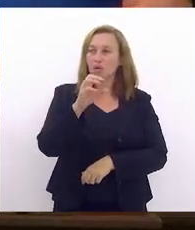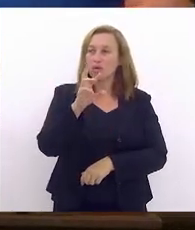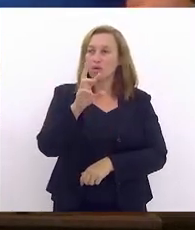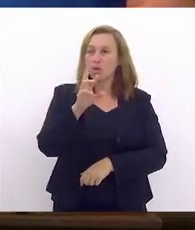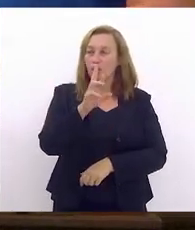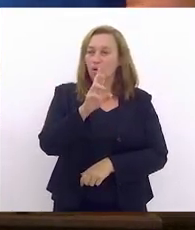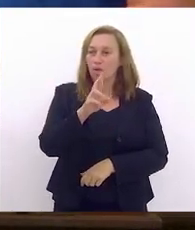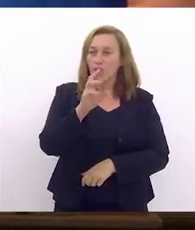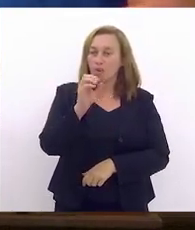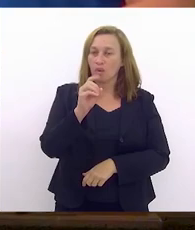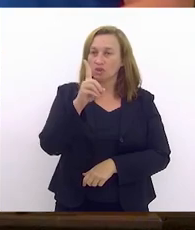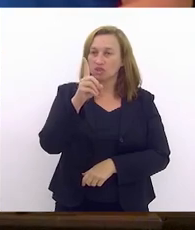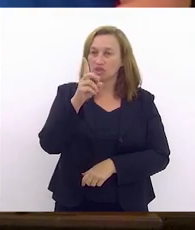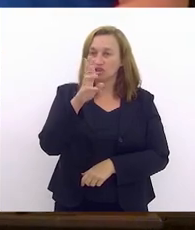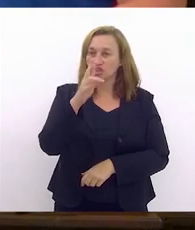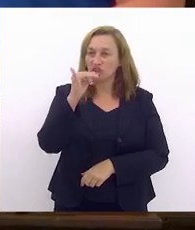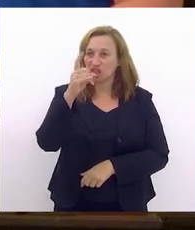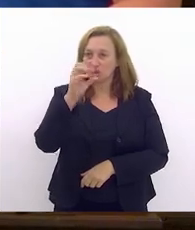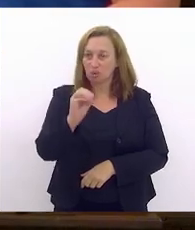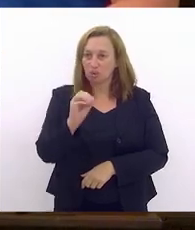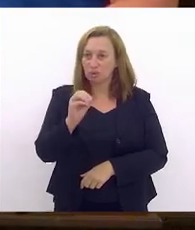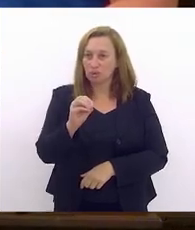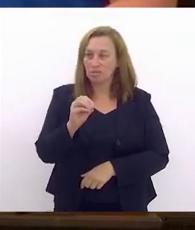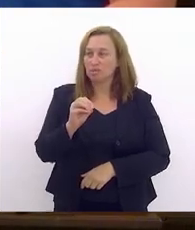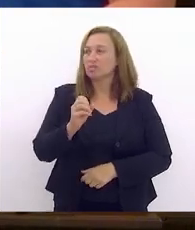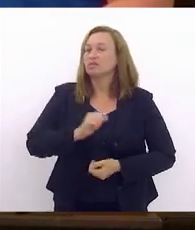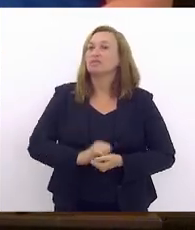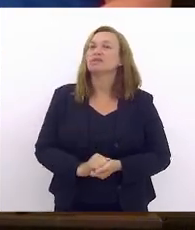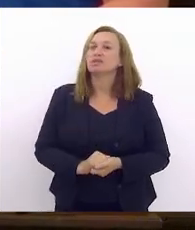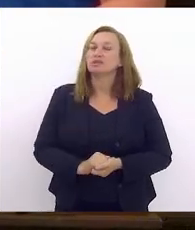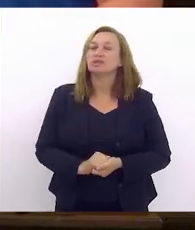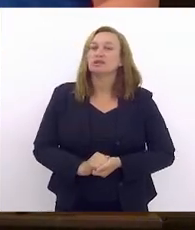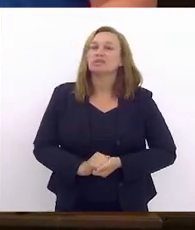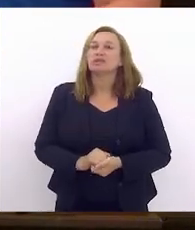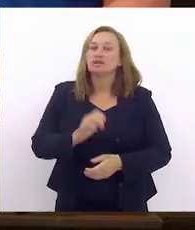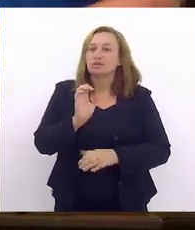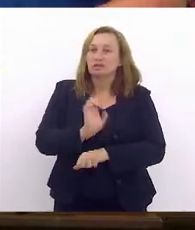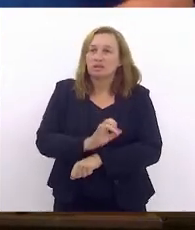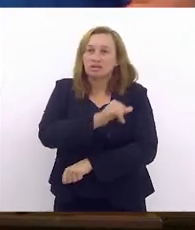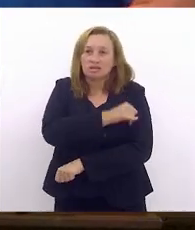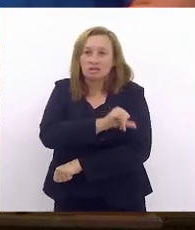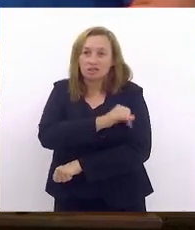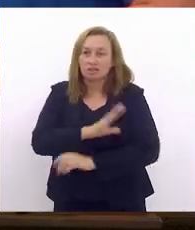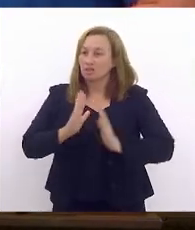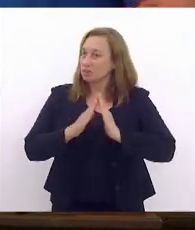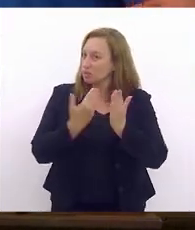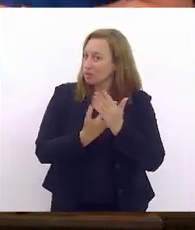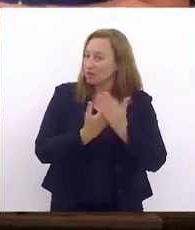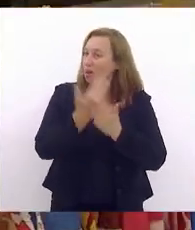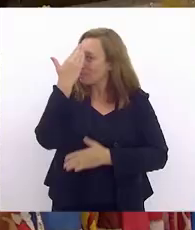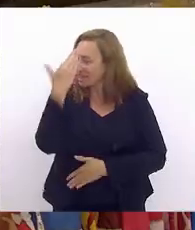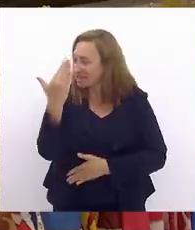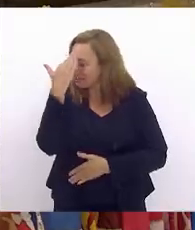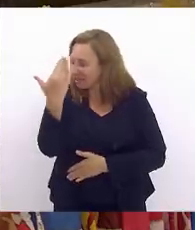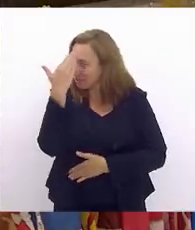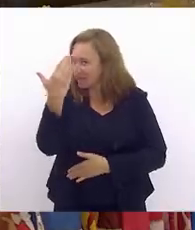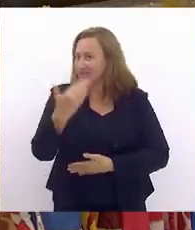da Federação das Ligas e Escola de Samba do Estado do Rio de Janeiro. Tenho dito muito obrigado.